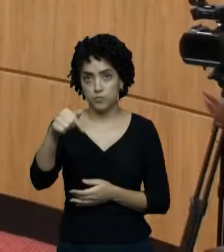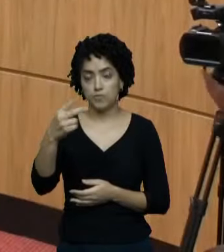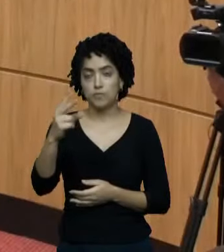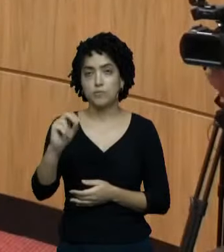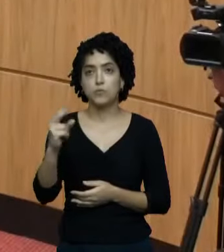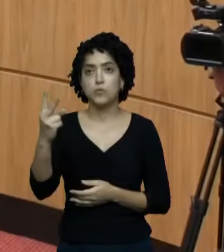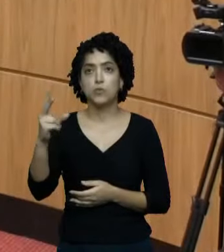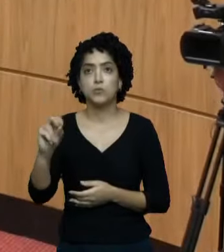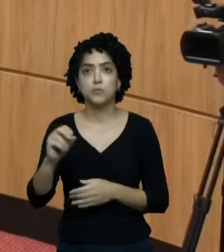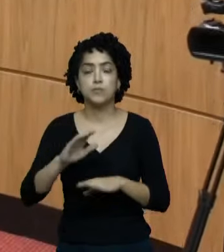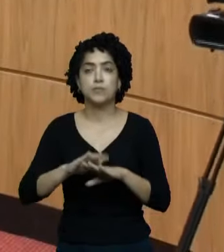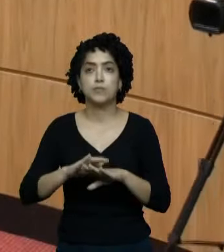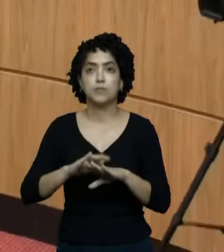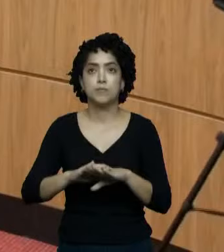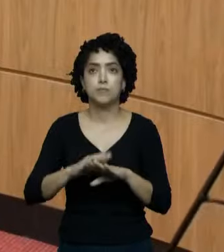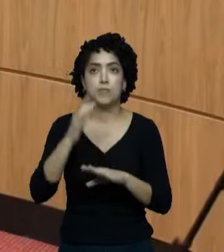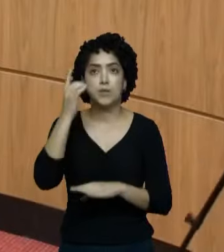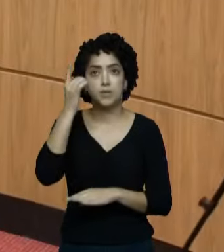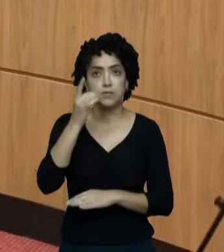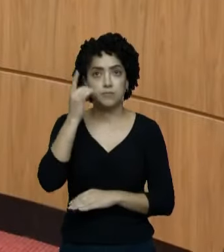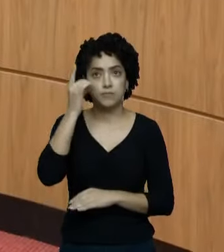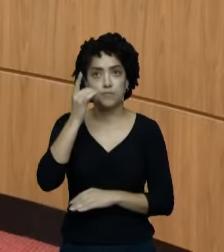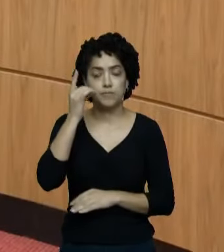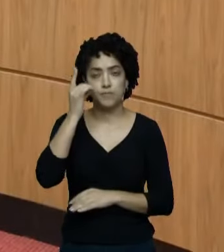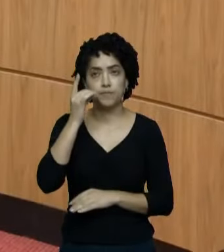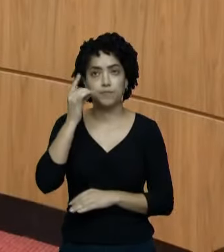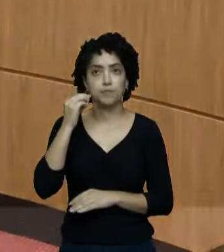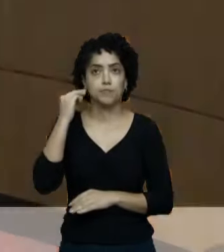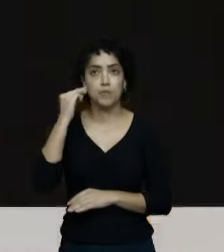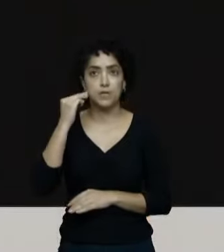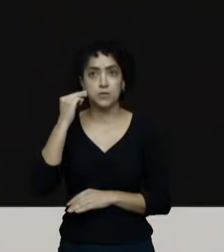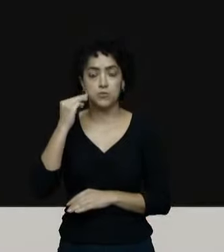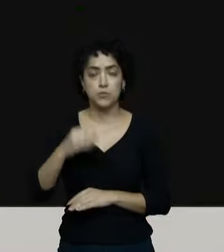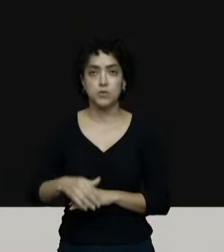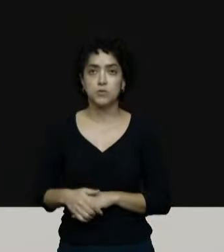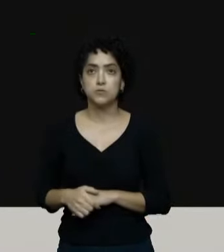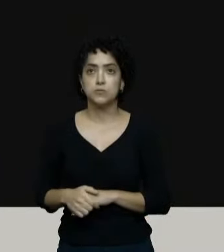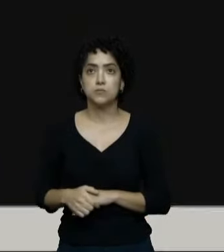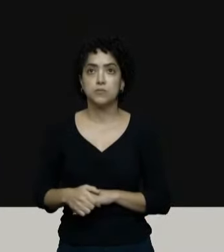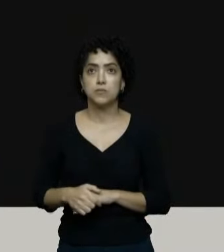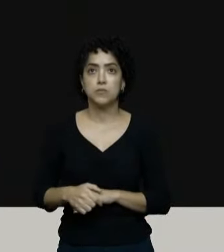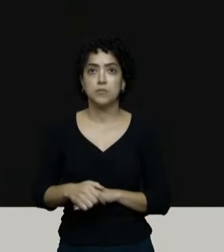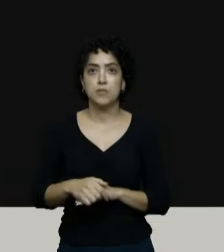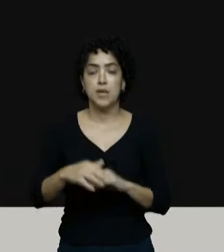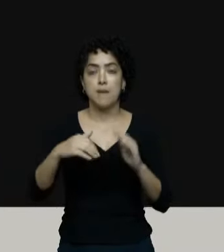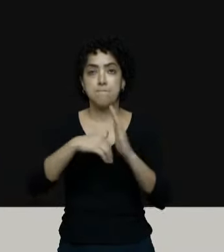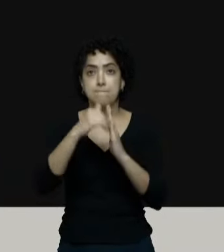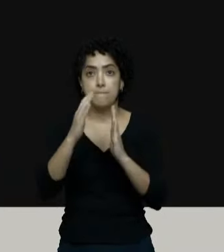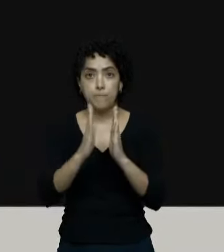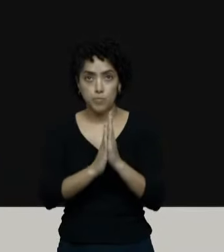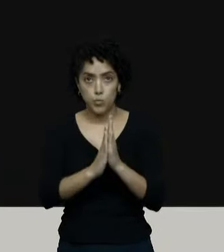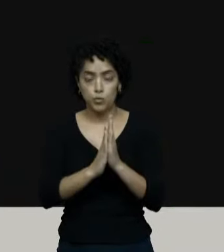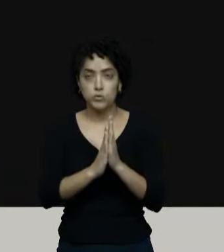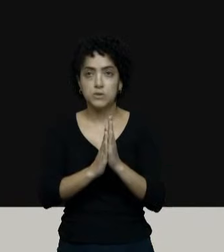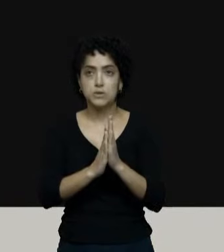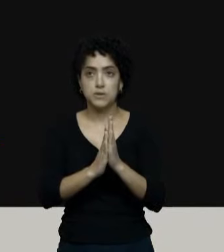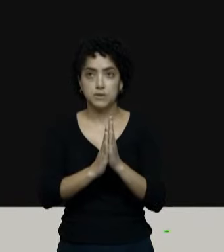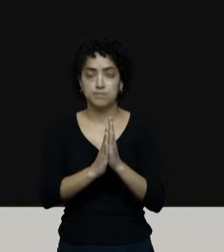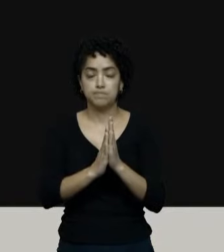286.7/2020, autor, deputado Márcio Machado. Dispõe sobre a aplicação de multa após o trânsito em